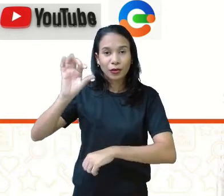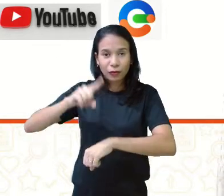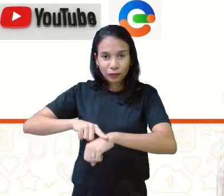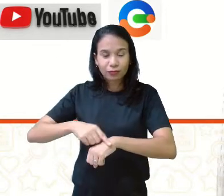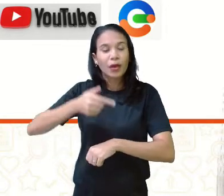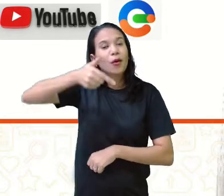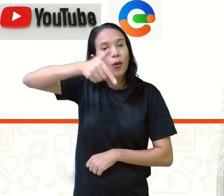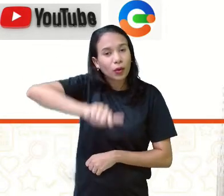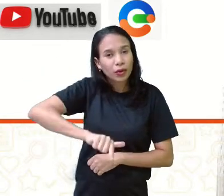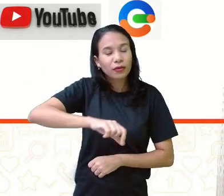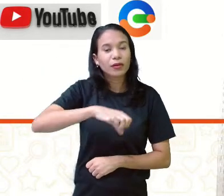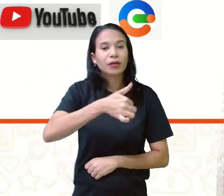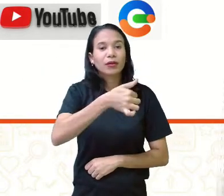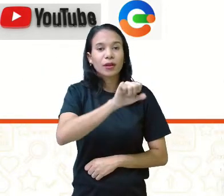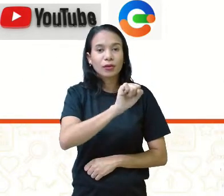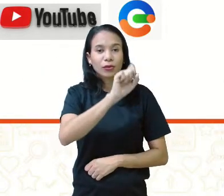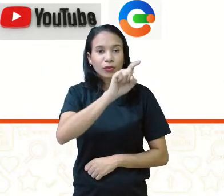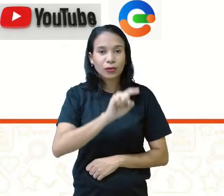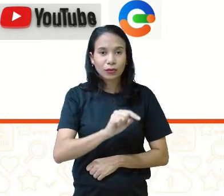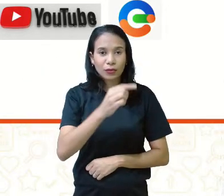reprise no horário das